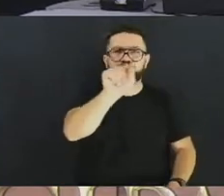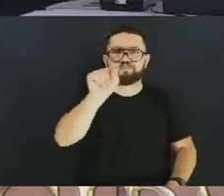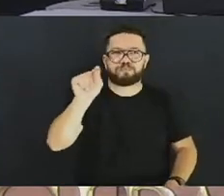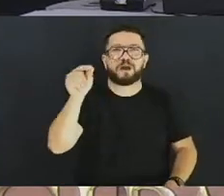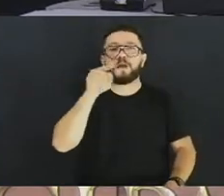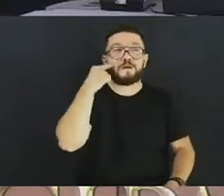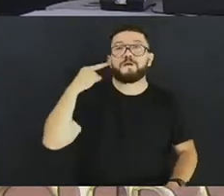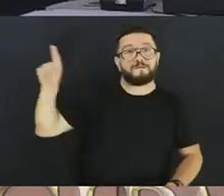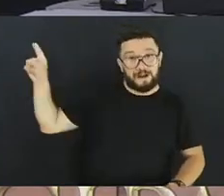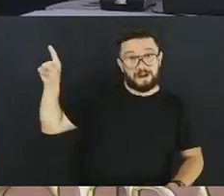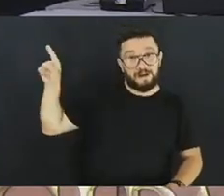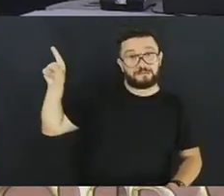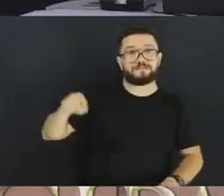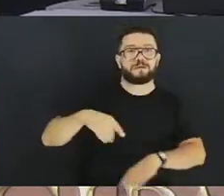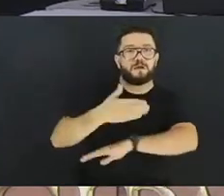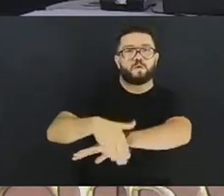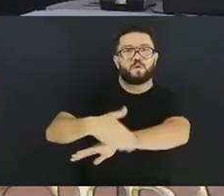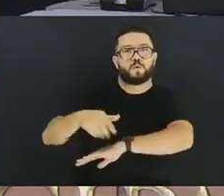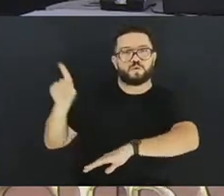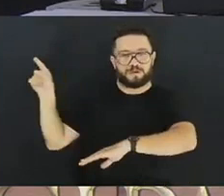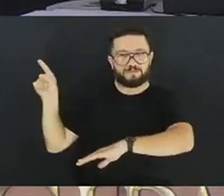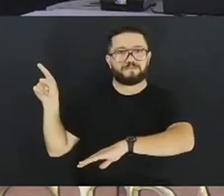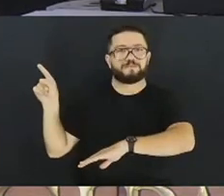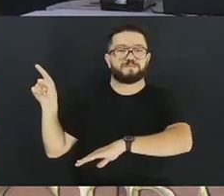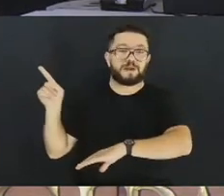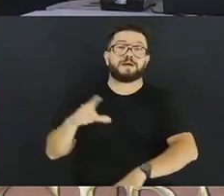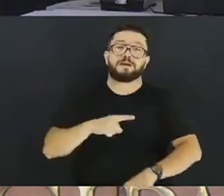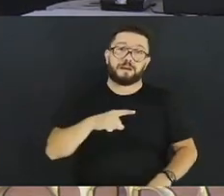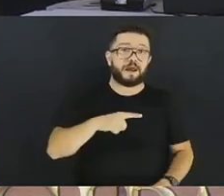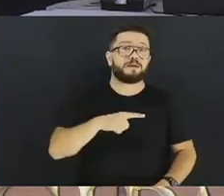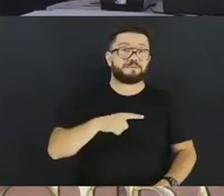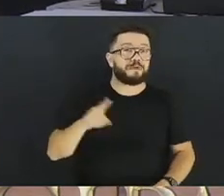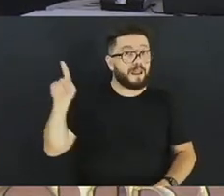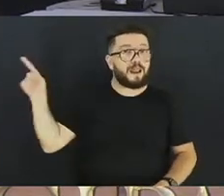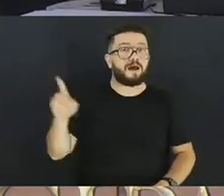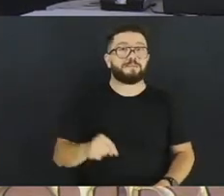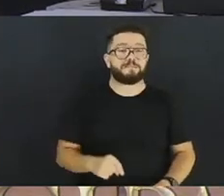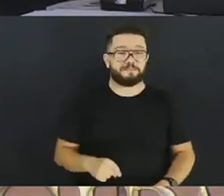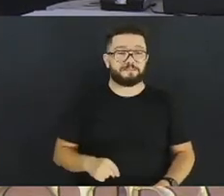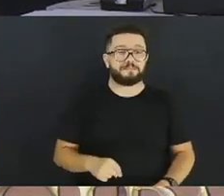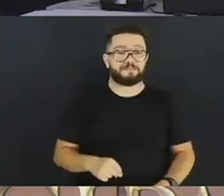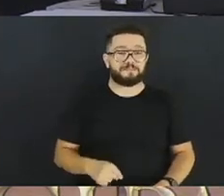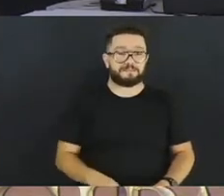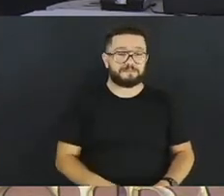de Oliveira, 217, está tudo lá, não na imagem. Lá está ao vivo.